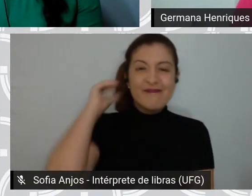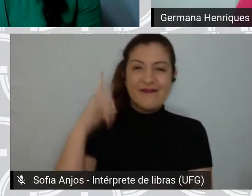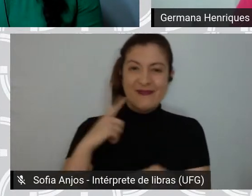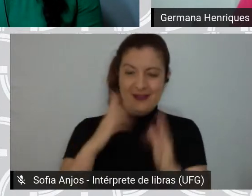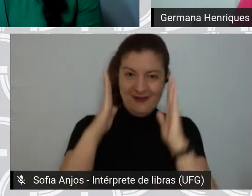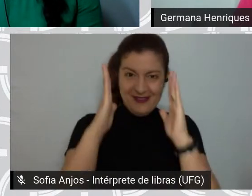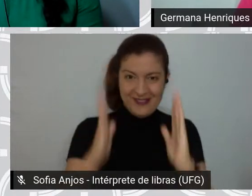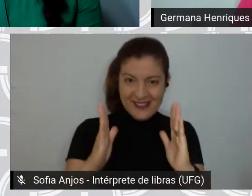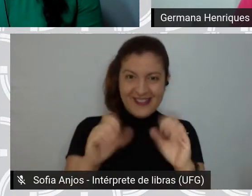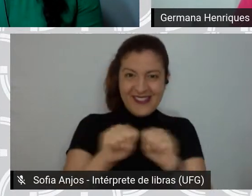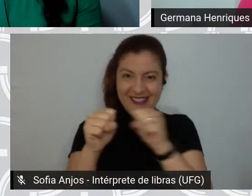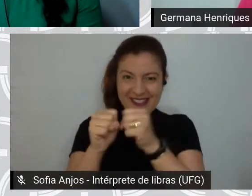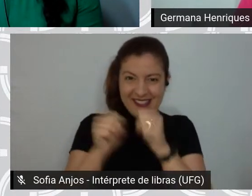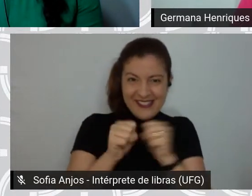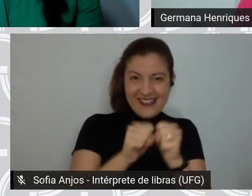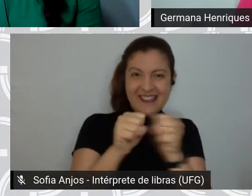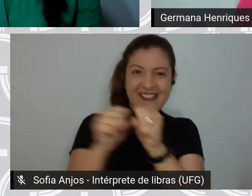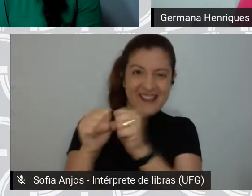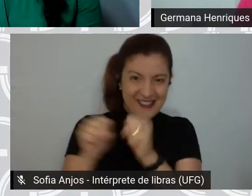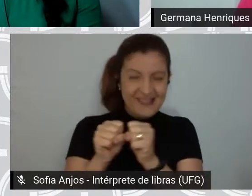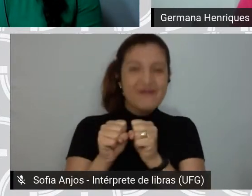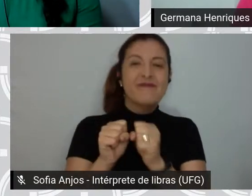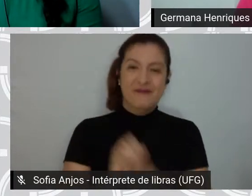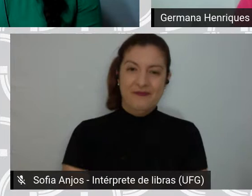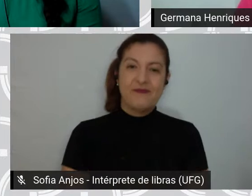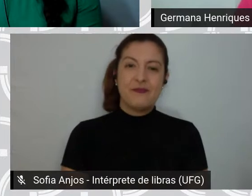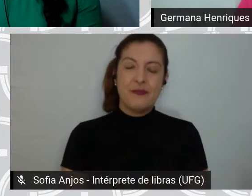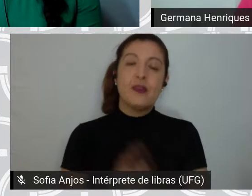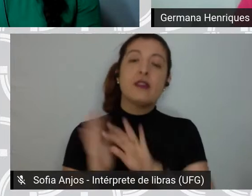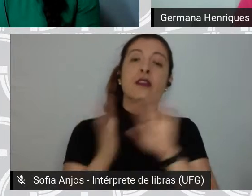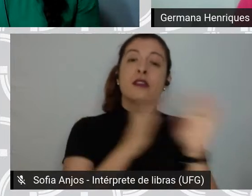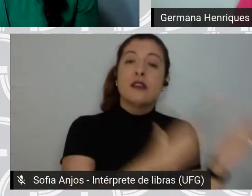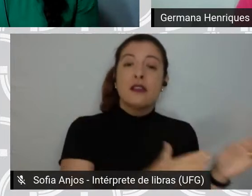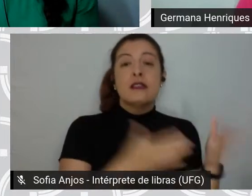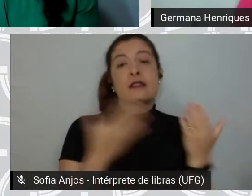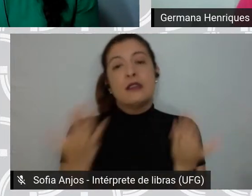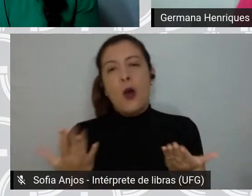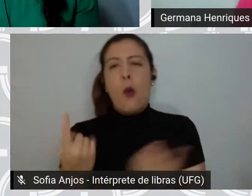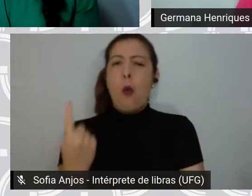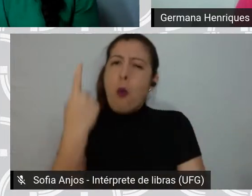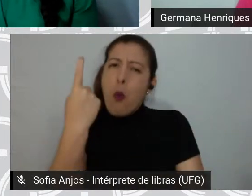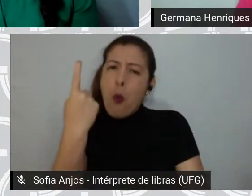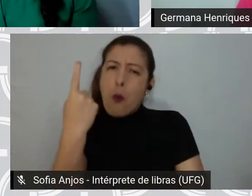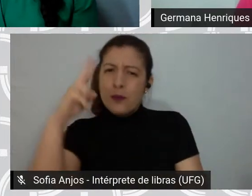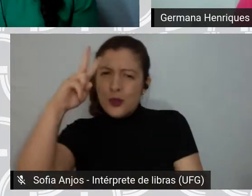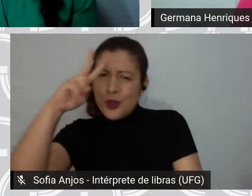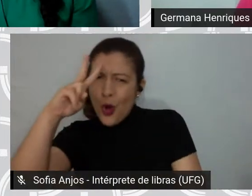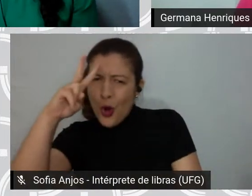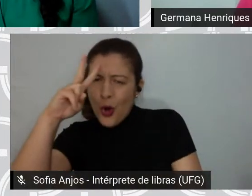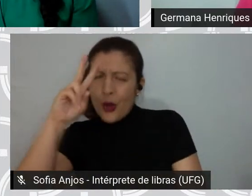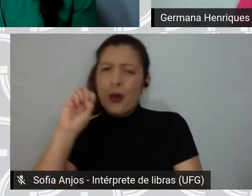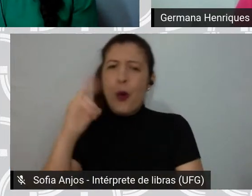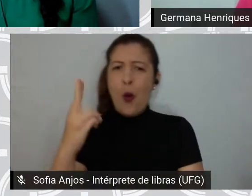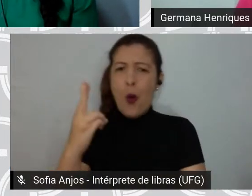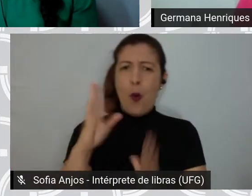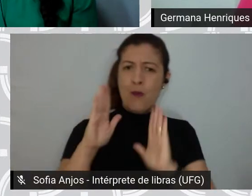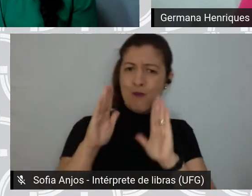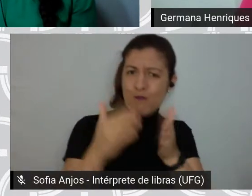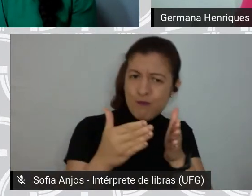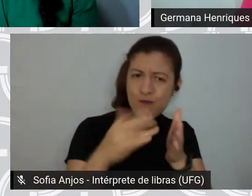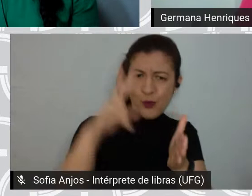a história da tradução ou uma história da tradução, em vez de se pensar em diferentes histórias da tradução,